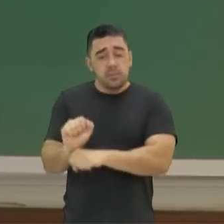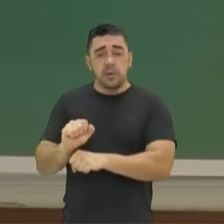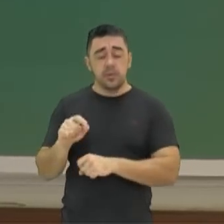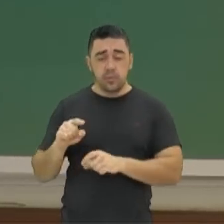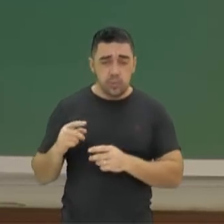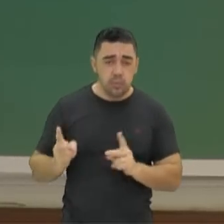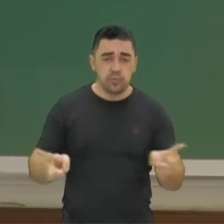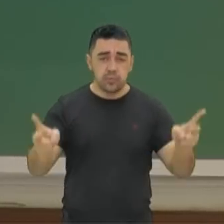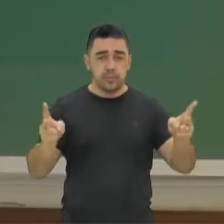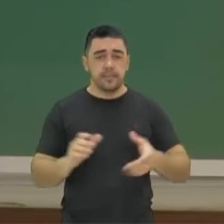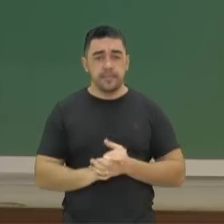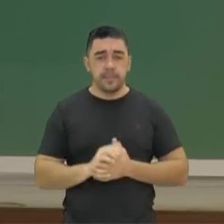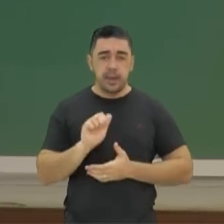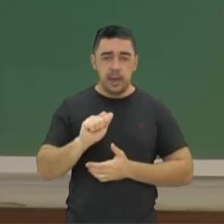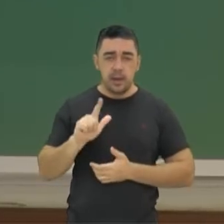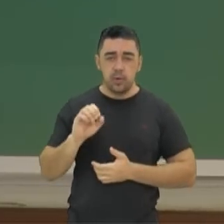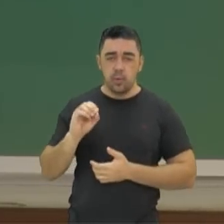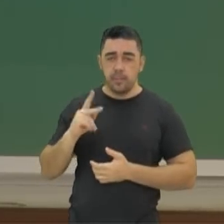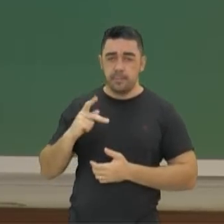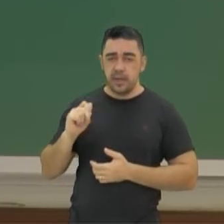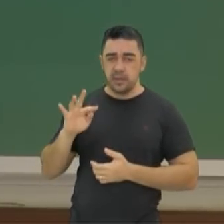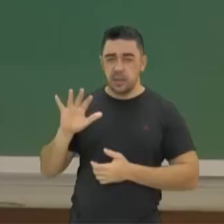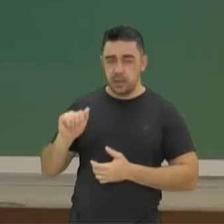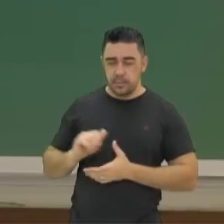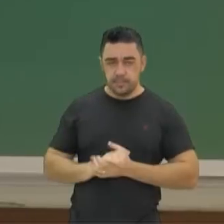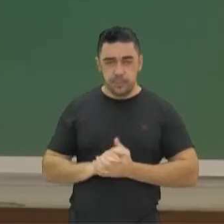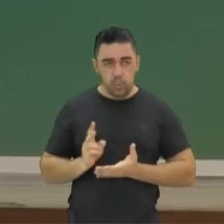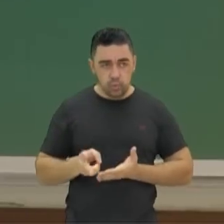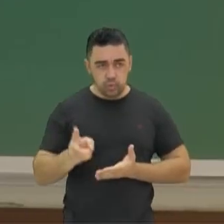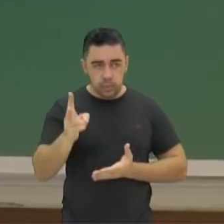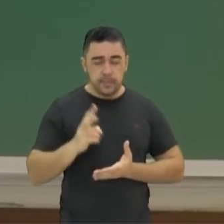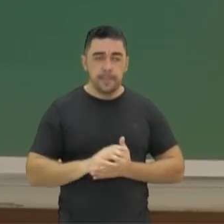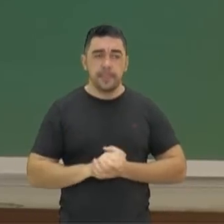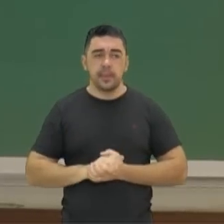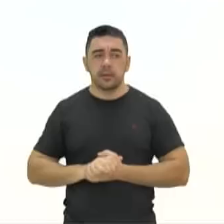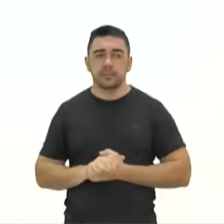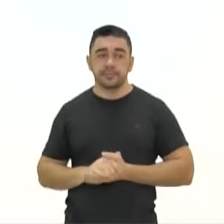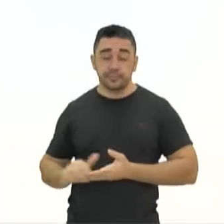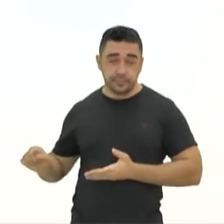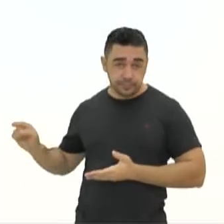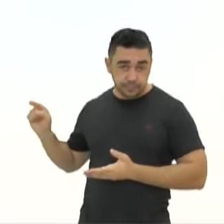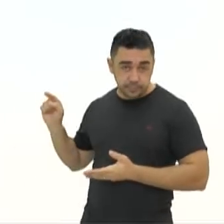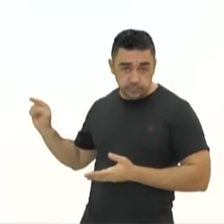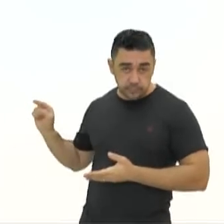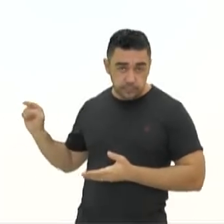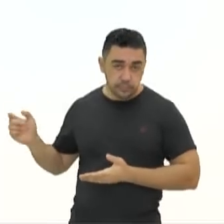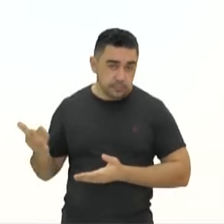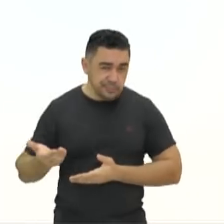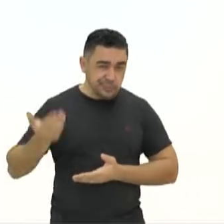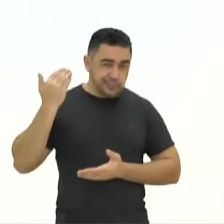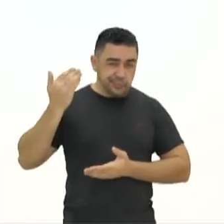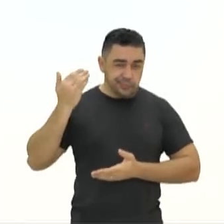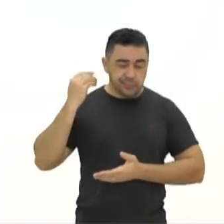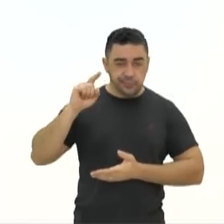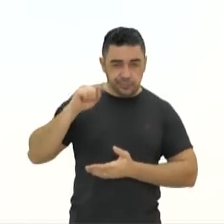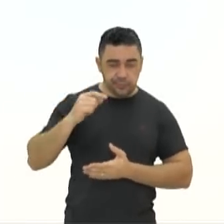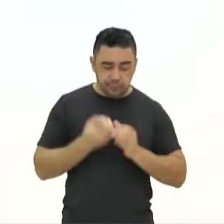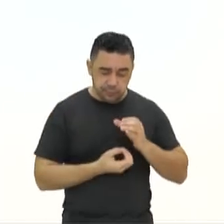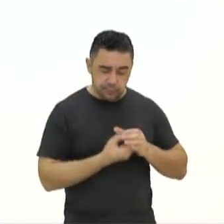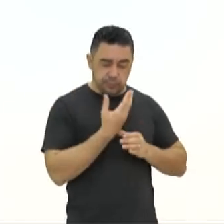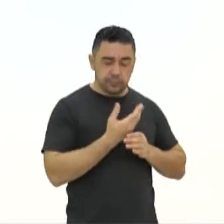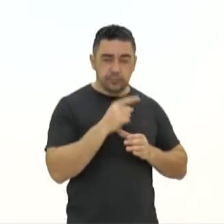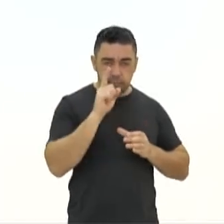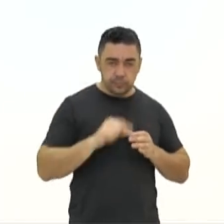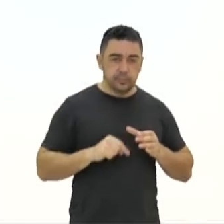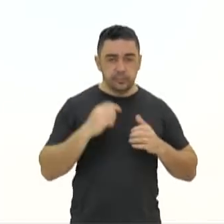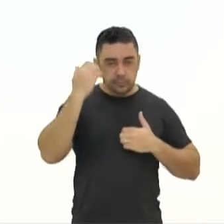aqui uma especiação do tipo alopátrica. Continuando, gente. Essa espécie, então, que era ancestral, tanto do chimpanzé quanto do